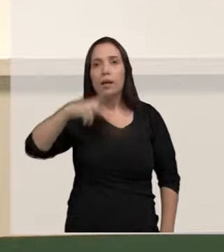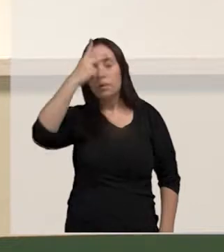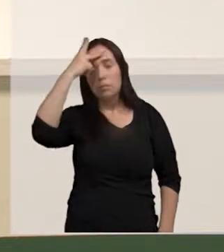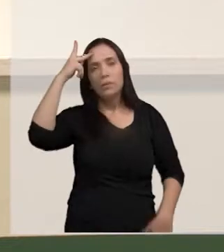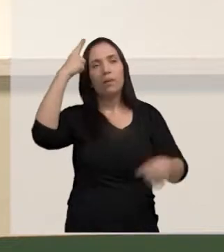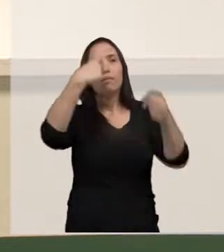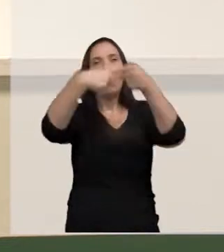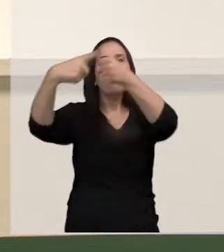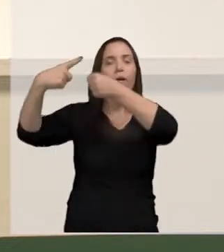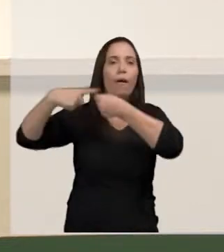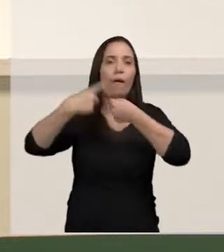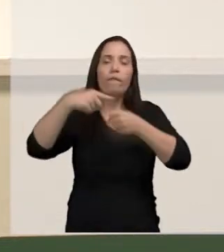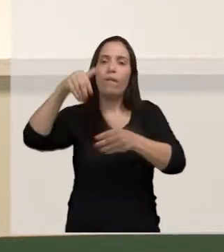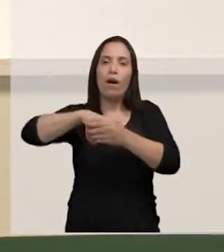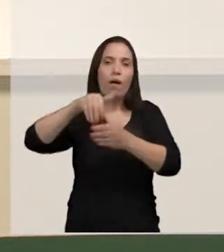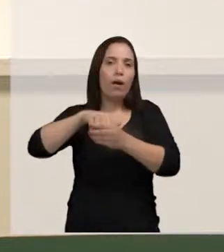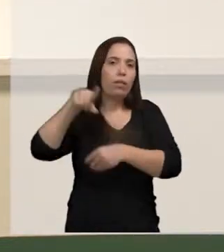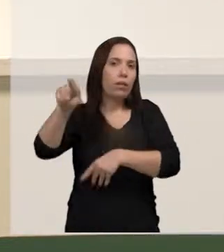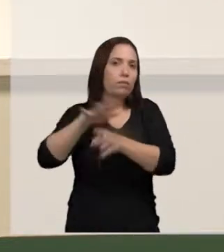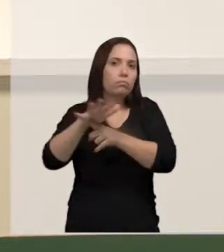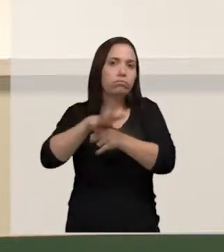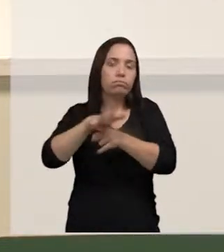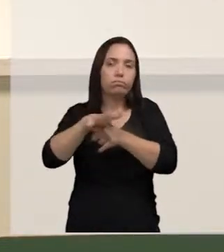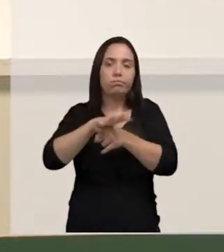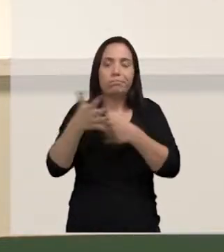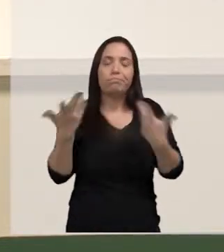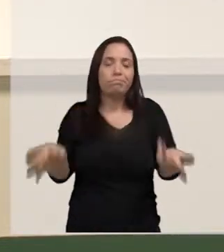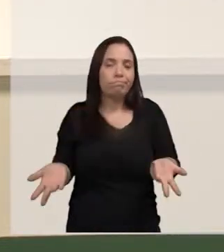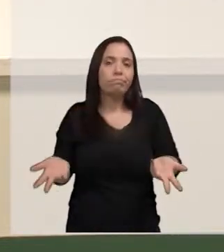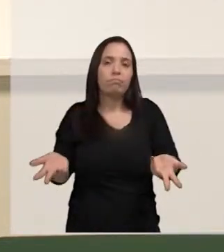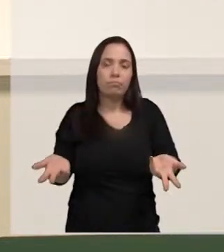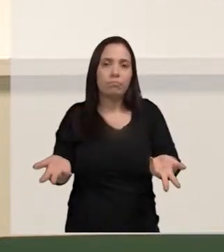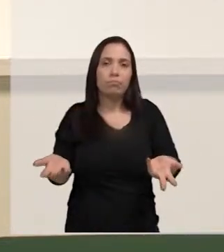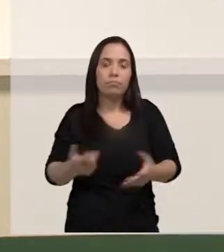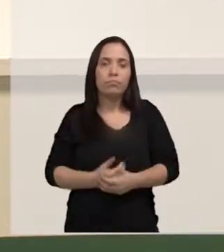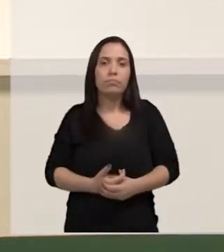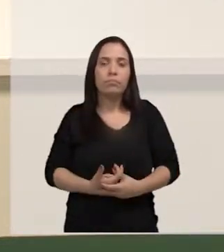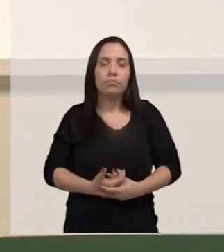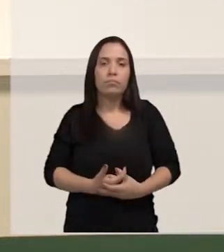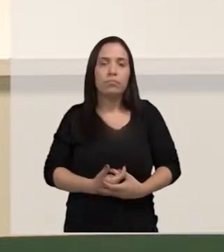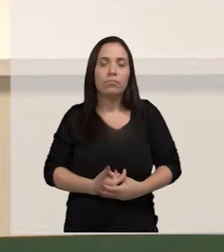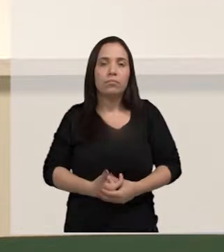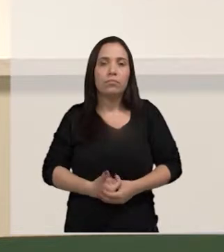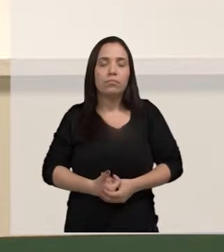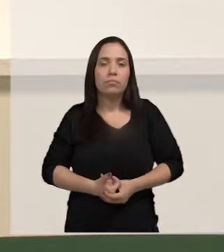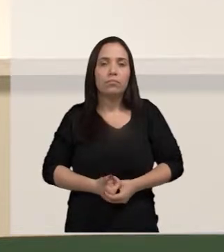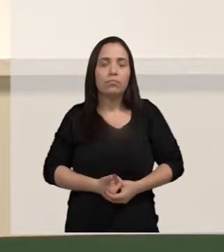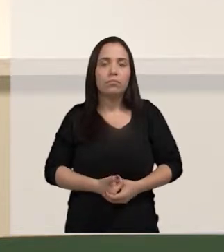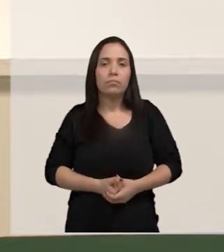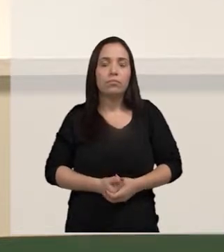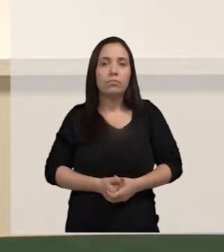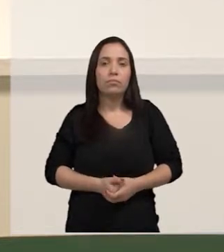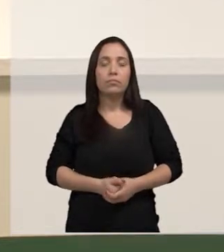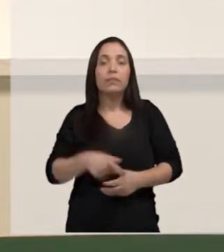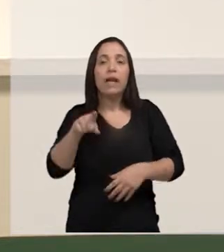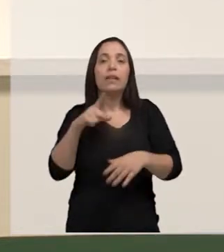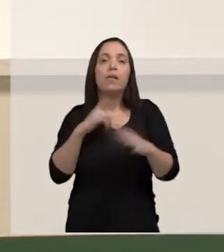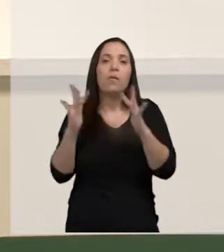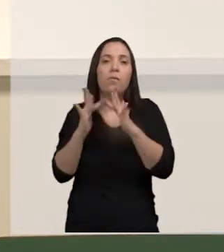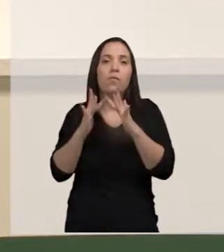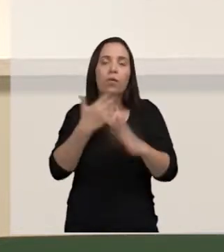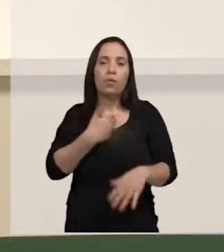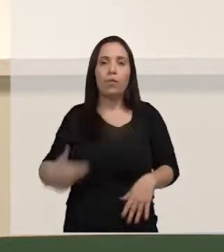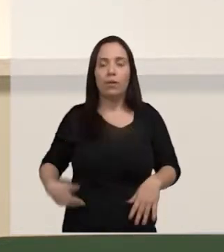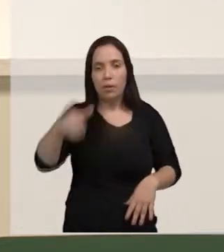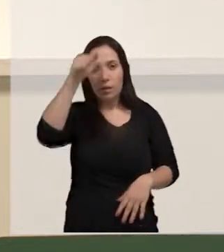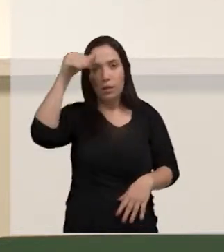trabalho no interior, de uma maneira, não tem esse voto espontâneo, não. Vamos lá, Luiz. Luiz. Proximidade com o governador. Ele é um homem que confia no